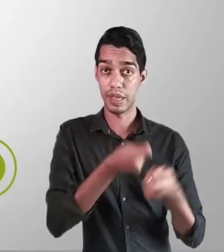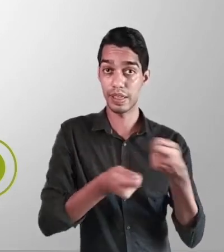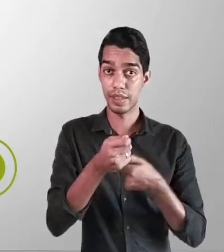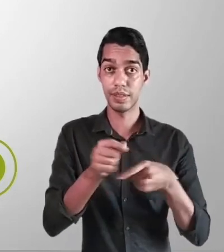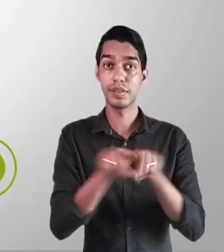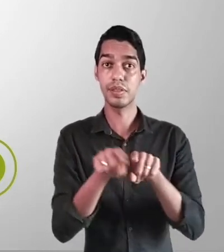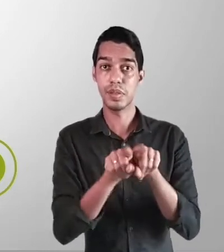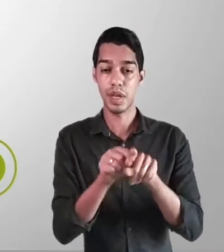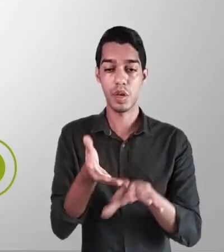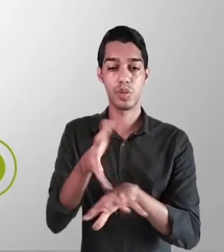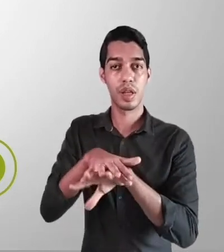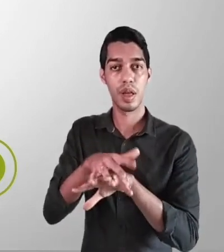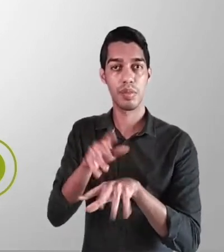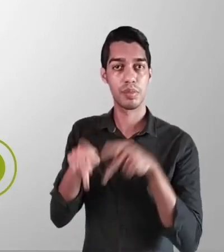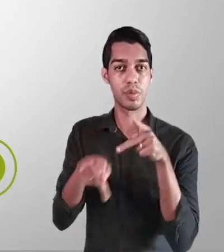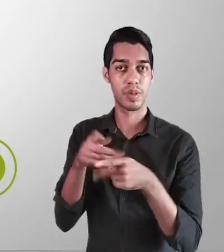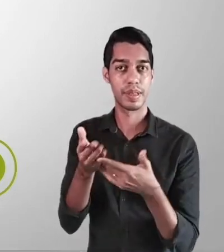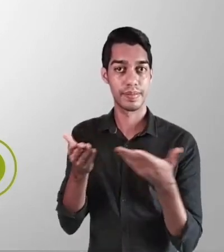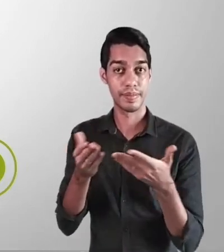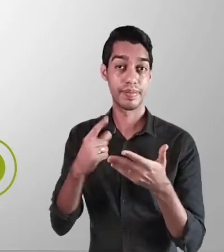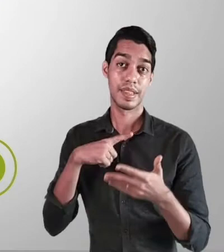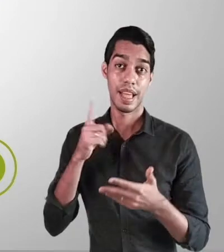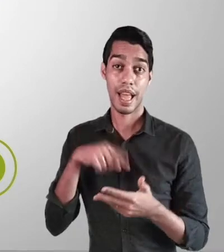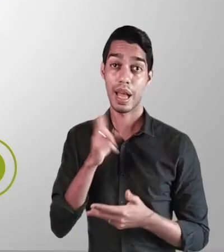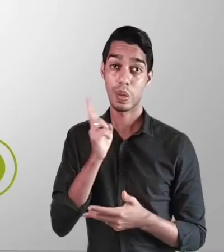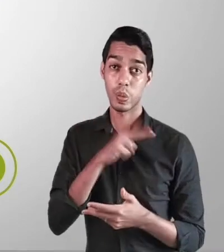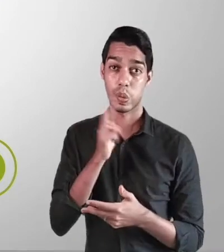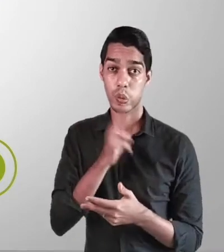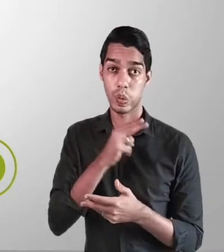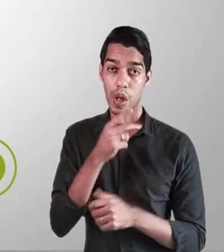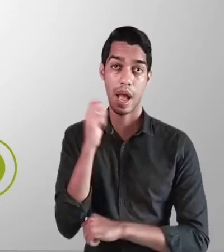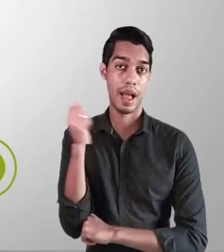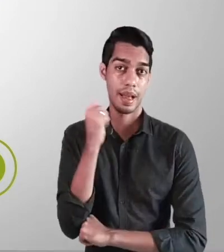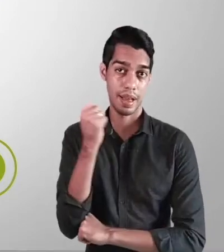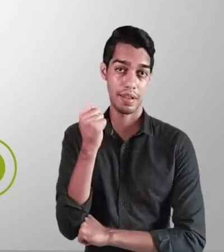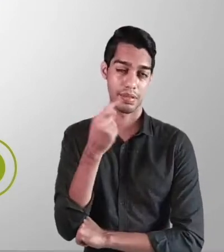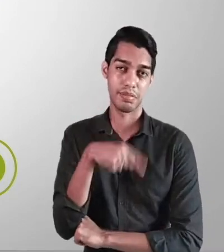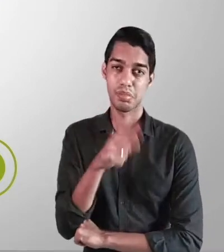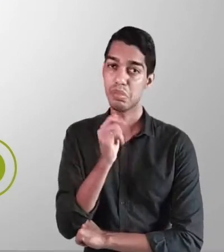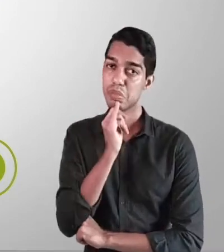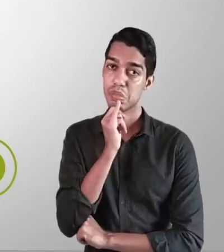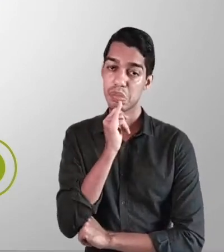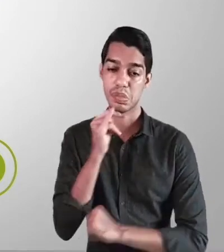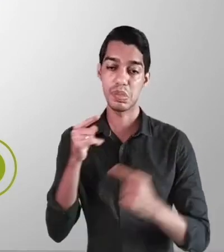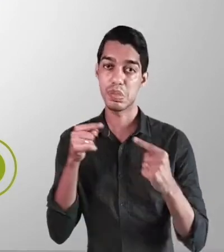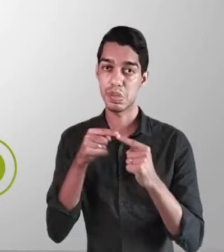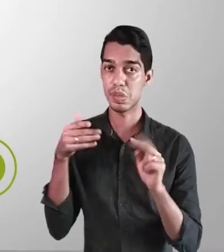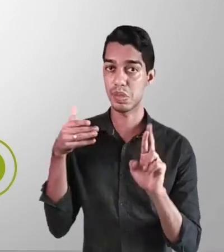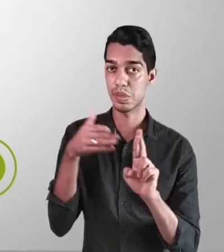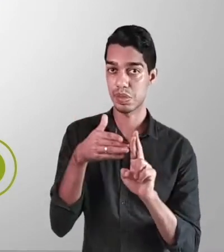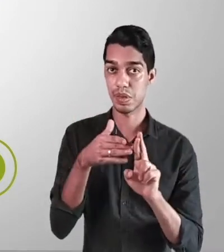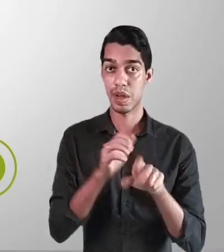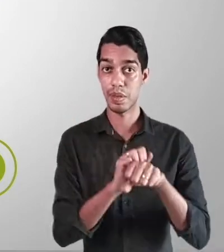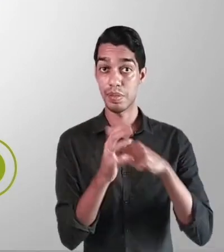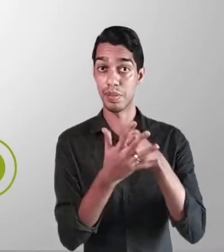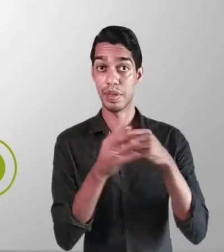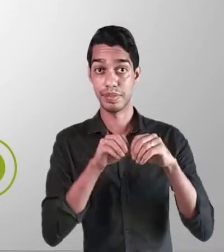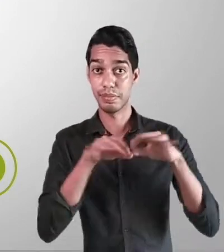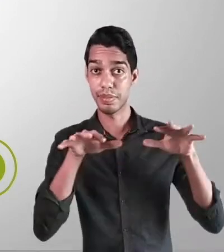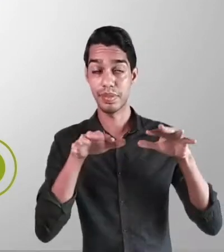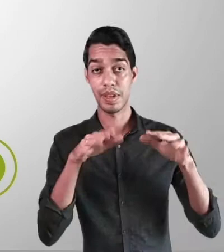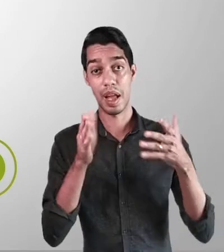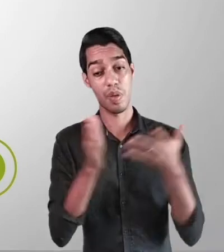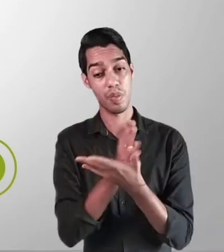de emergência, em situações de emergência, como nós vivemos no caso da pandemia, em que uma população ainda, parte dela